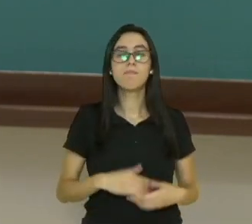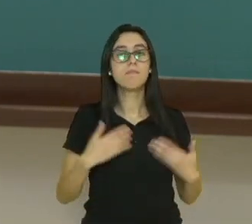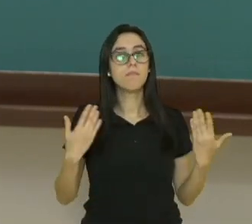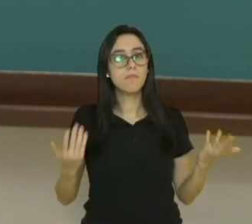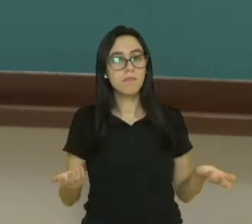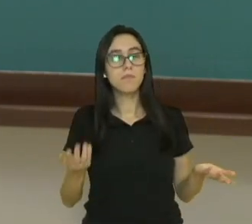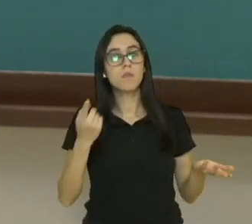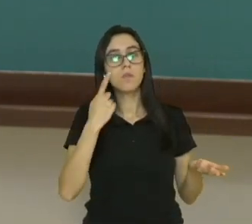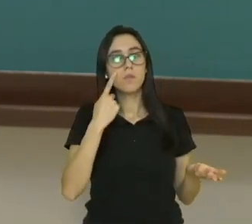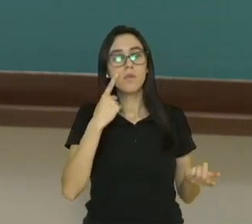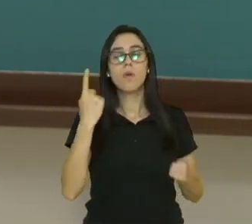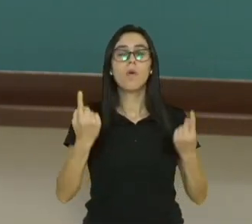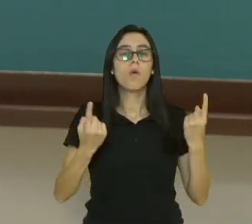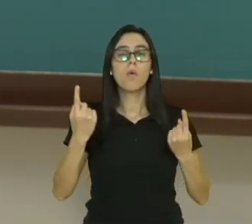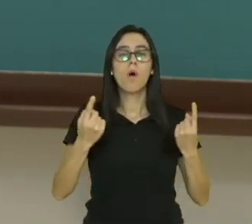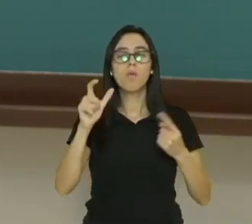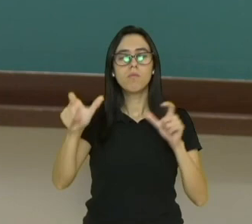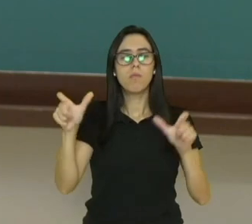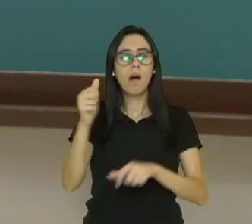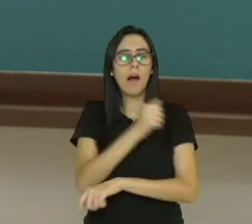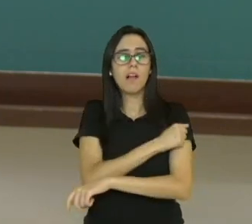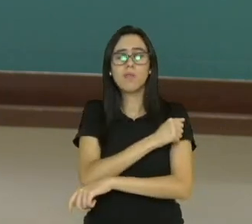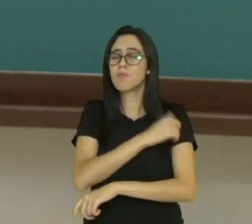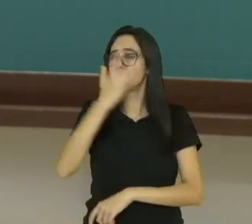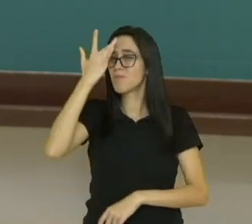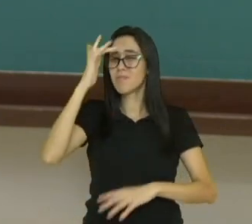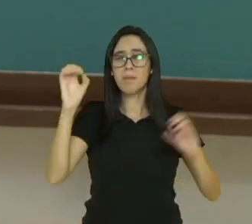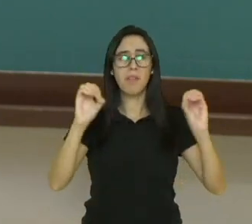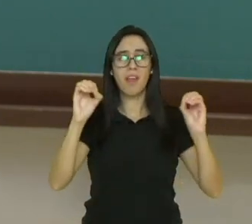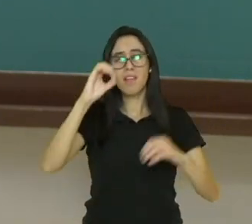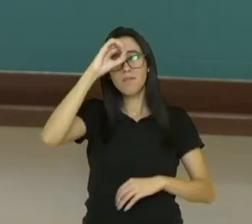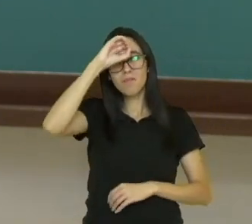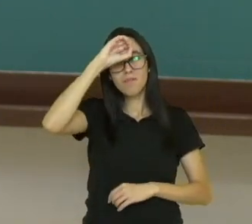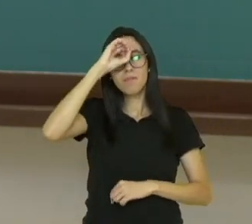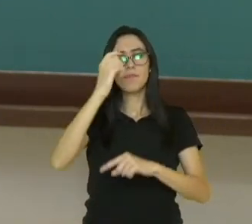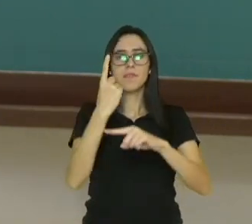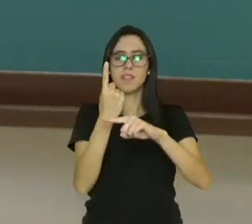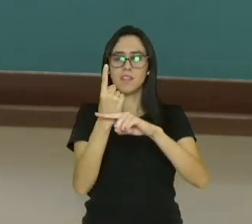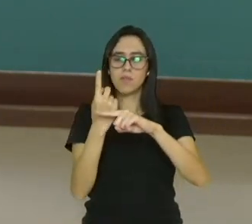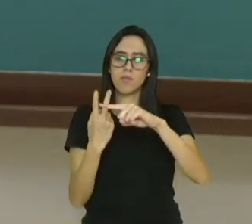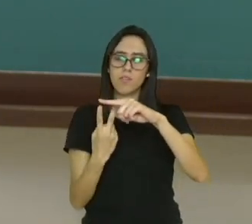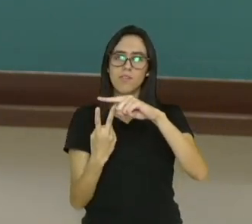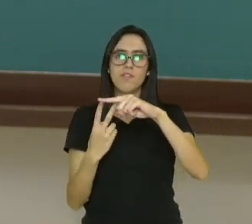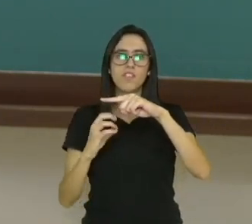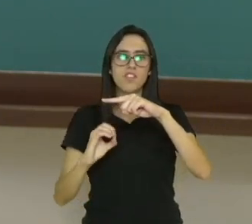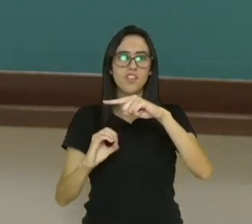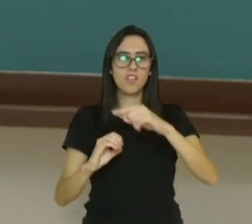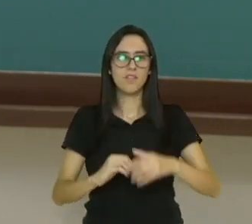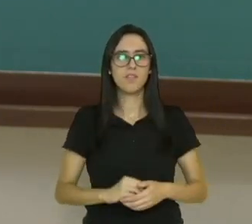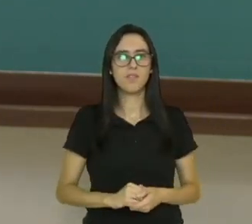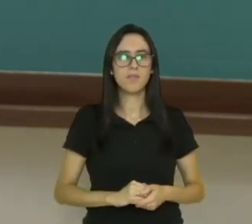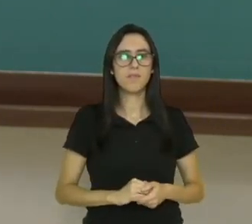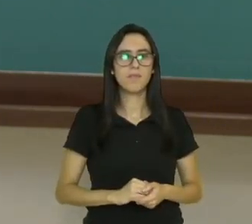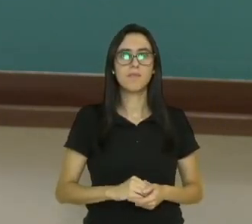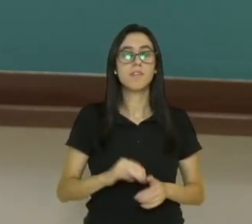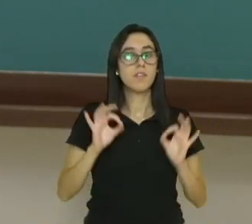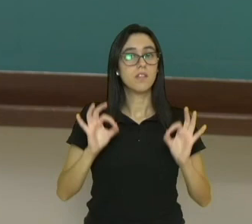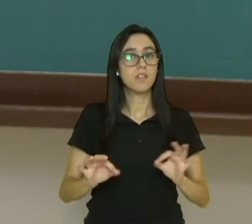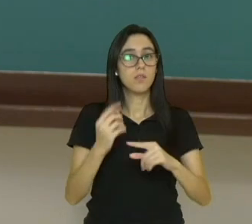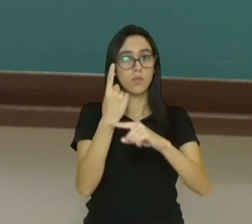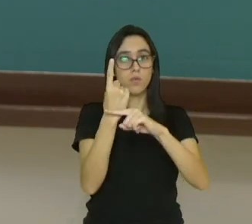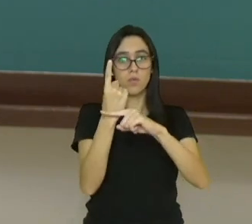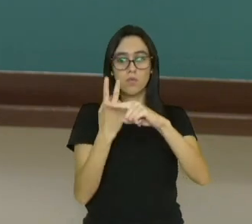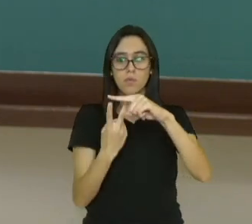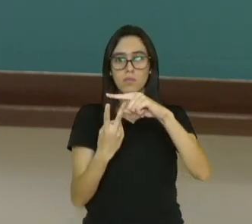fração que corresponde aos alunos sem nenhuma informação é de 1 20avos. Opa, parece que o 1 escapou aqui, mas aqui tem um 1,